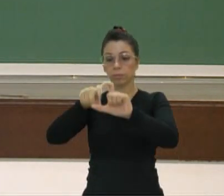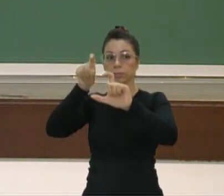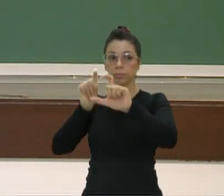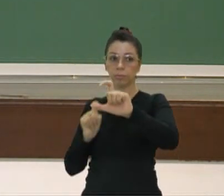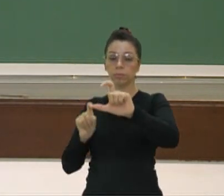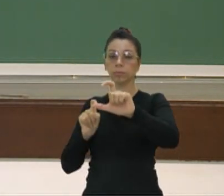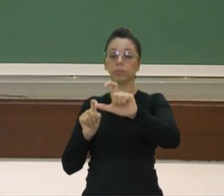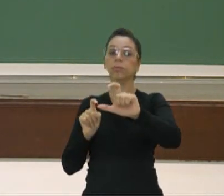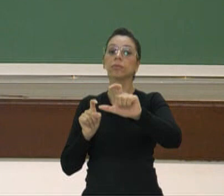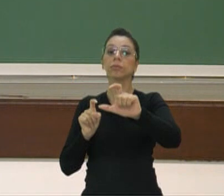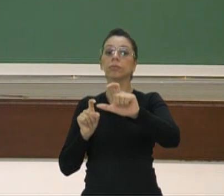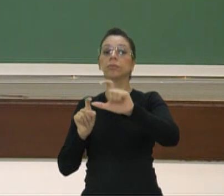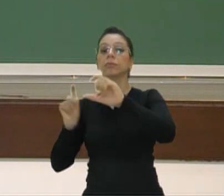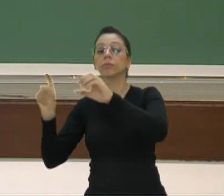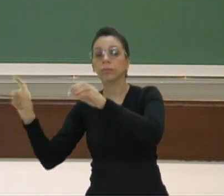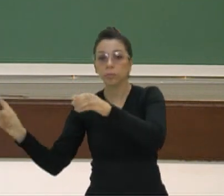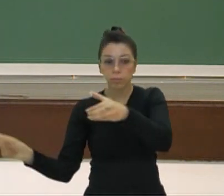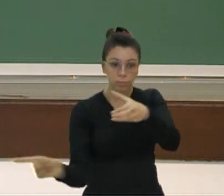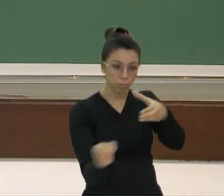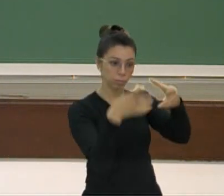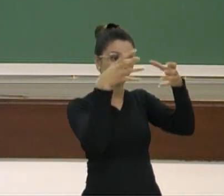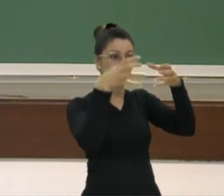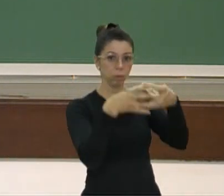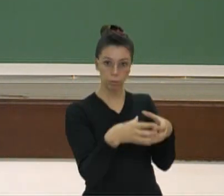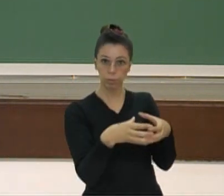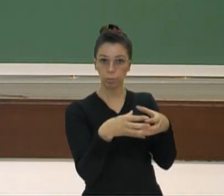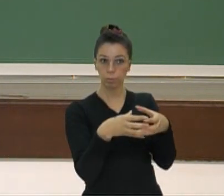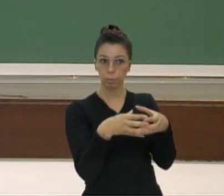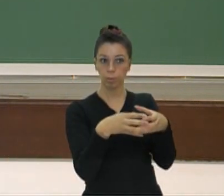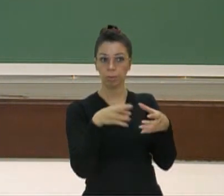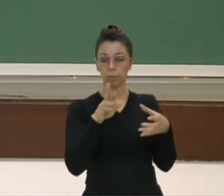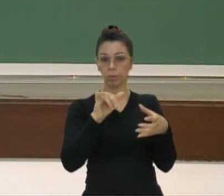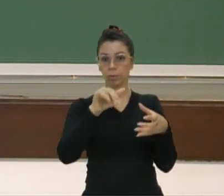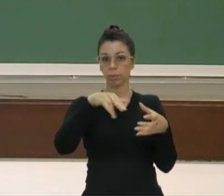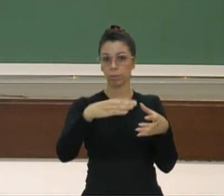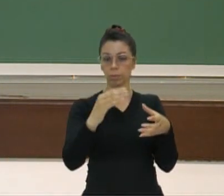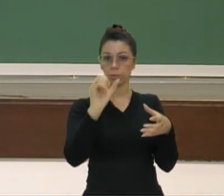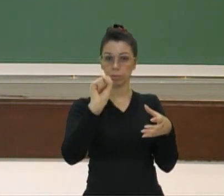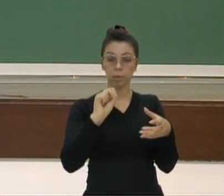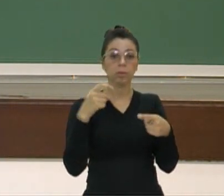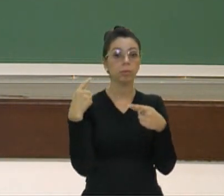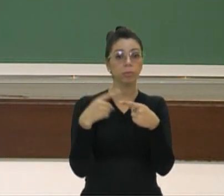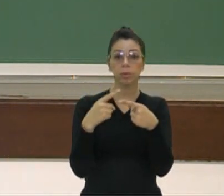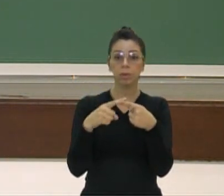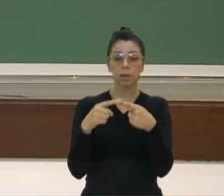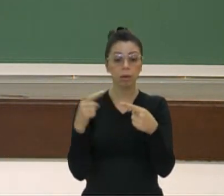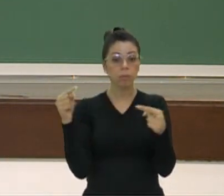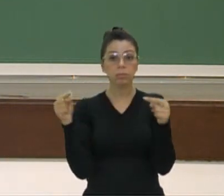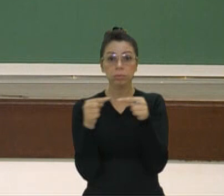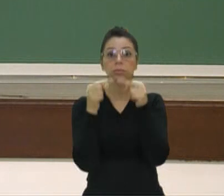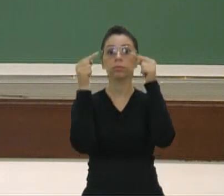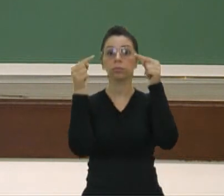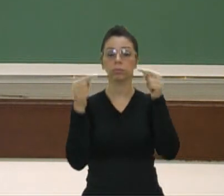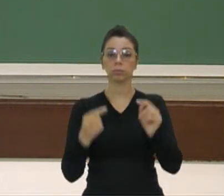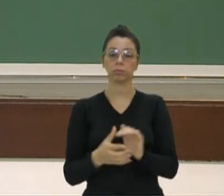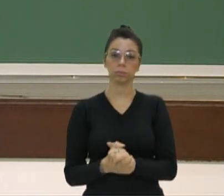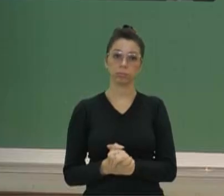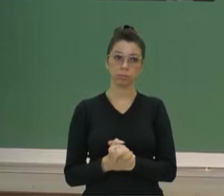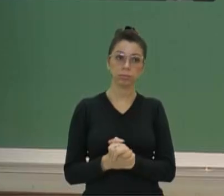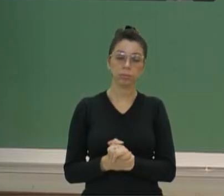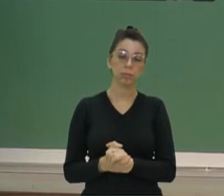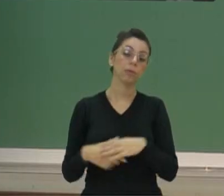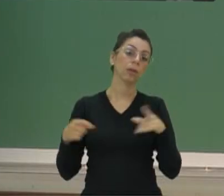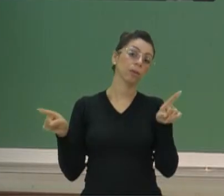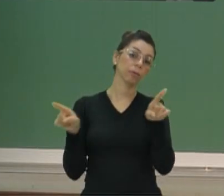ela passa a pertencer ao BRICS. Por quê? Porque ela também se encaixa nessa classificação. Então, aqui